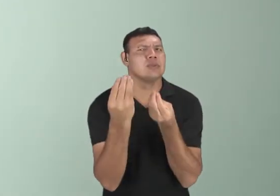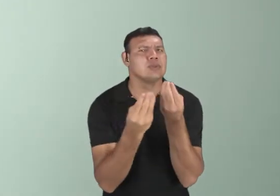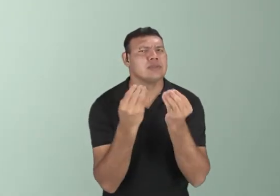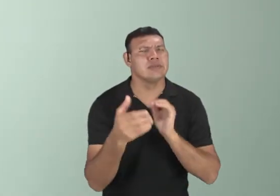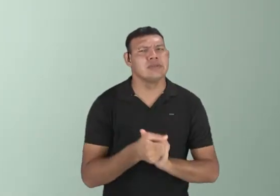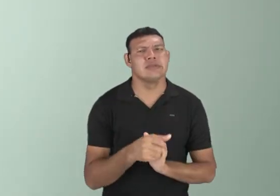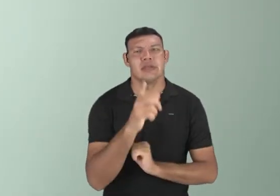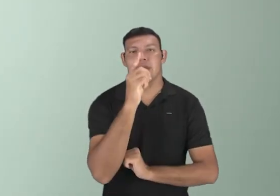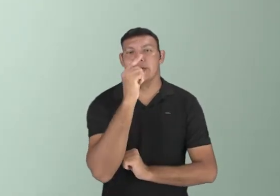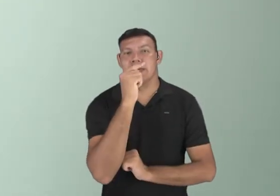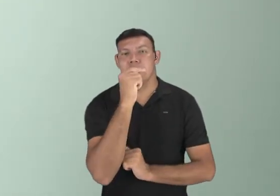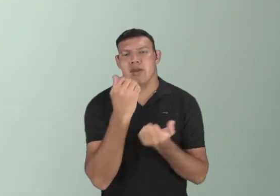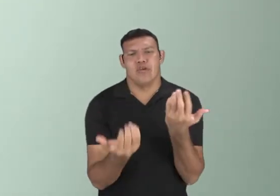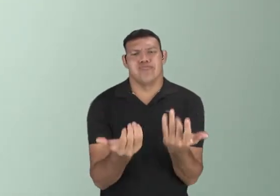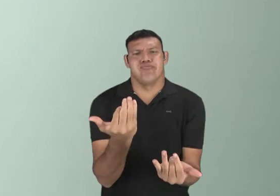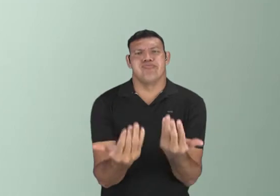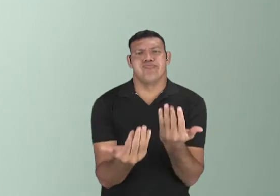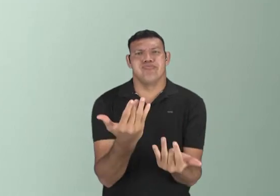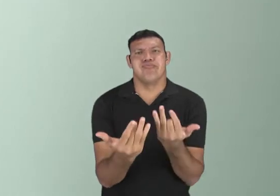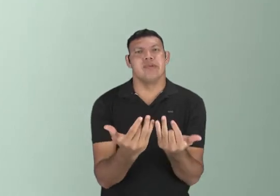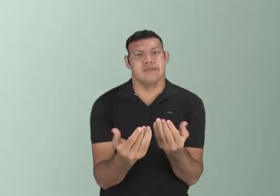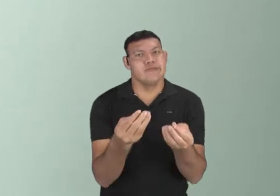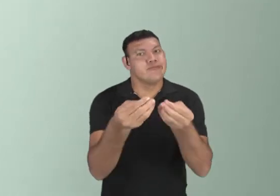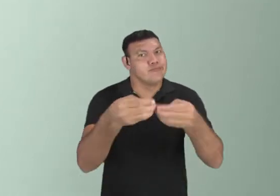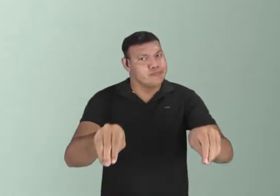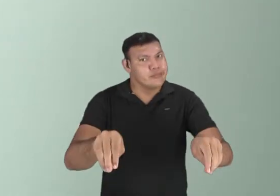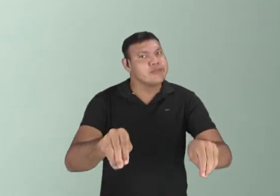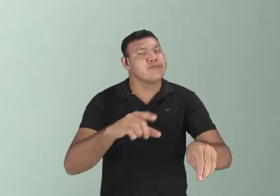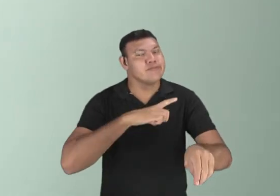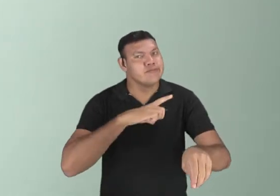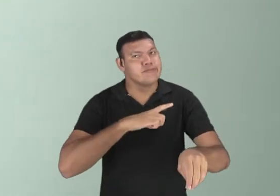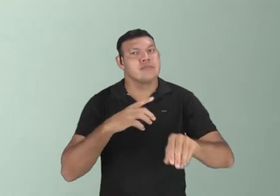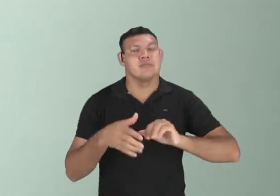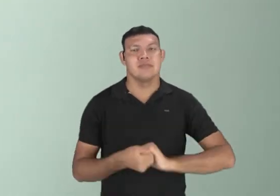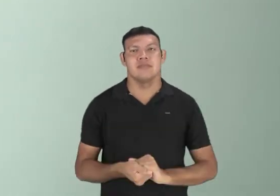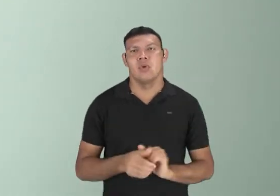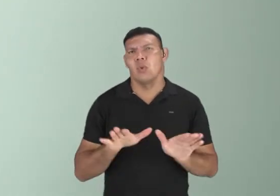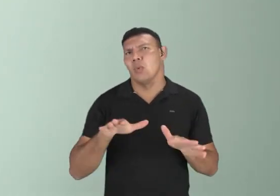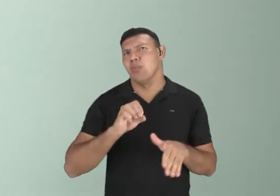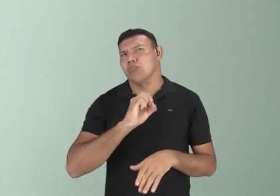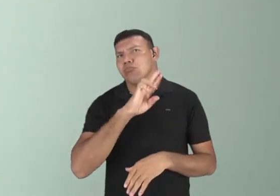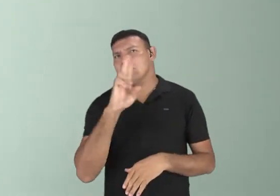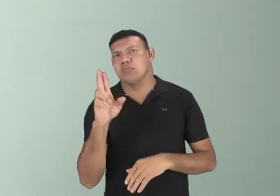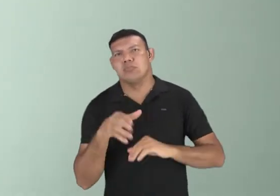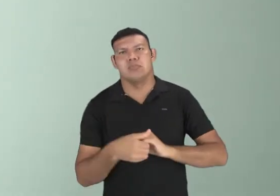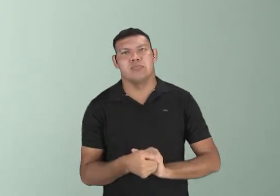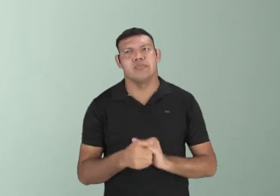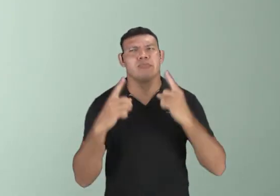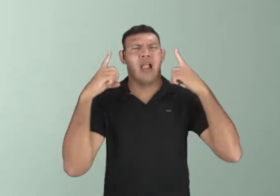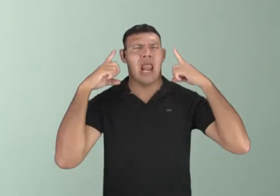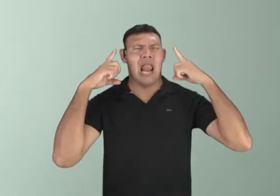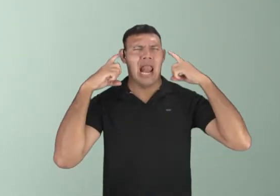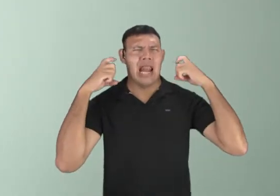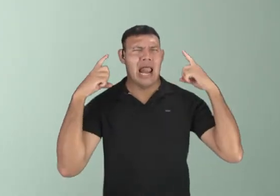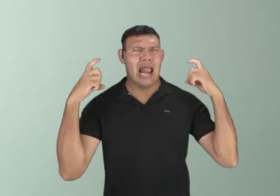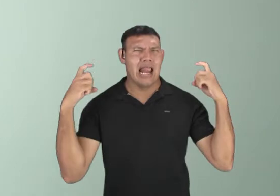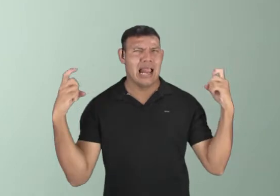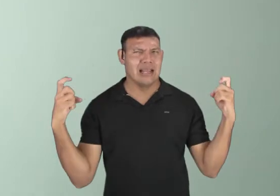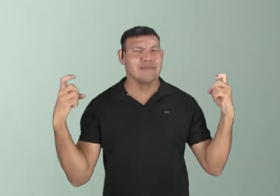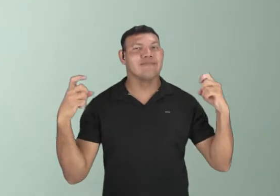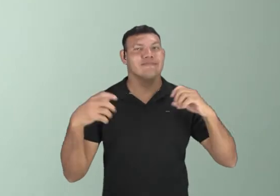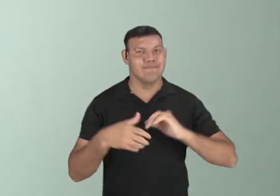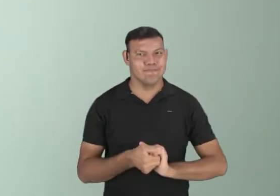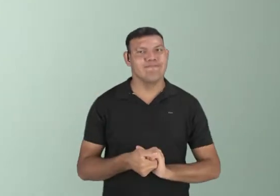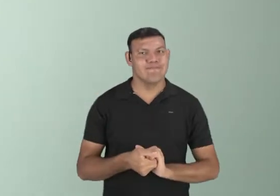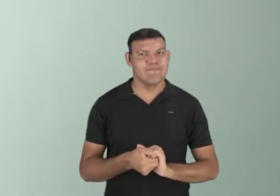água fervendo seria prejudicial, né? Ou que um barulho muito alto poderia